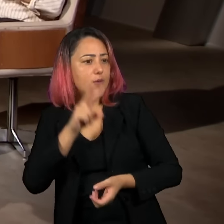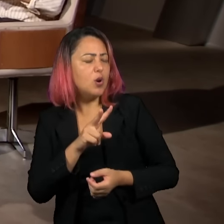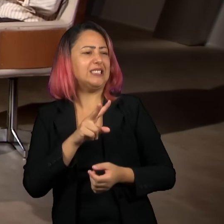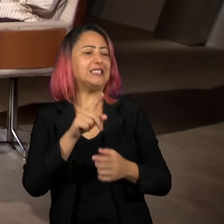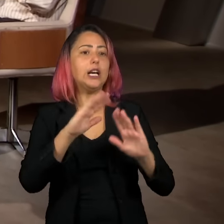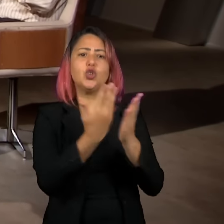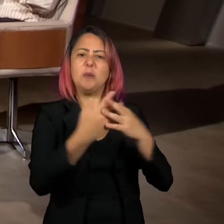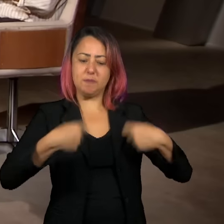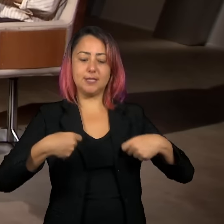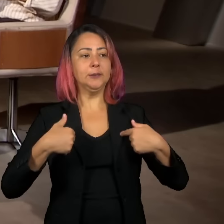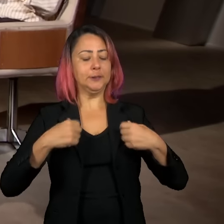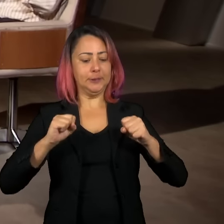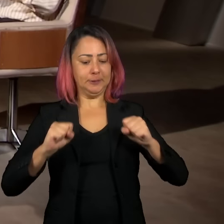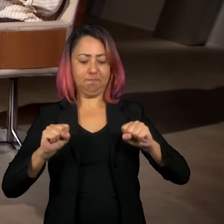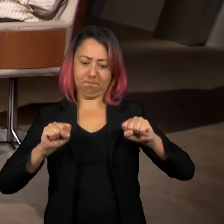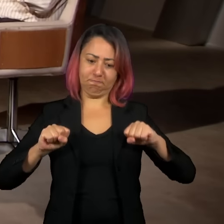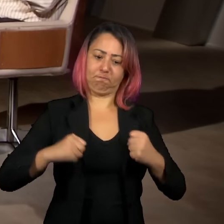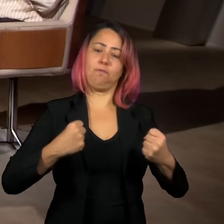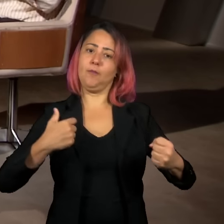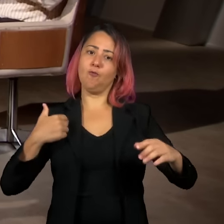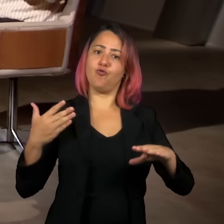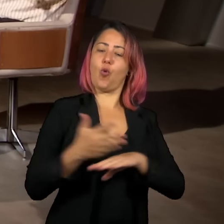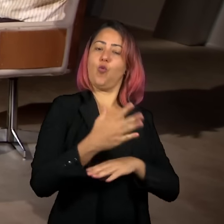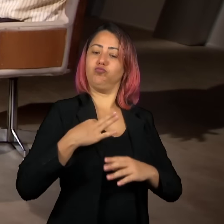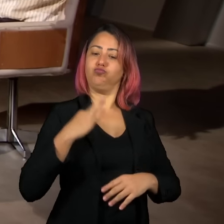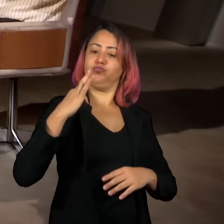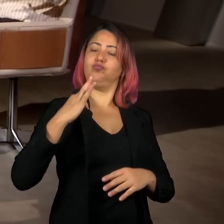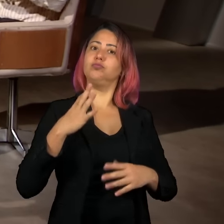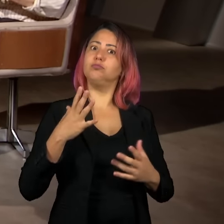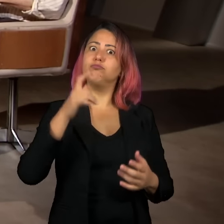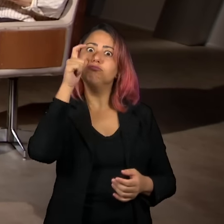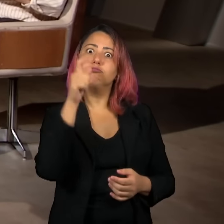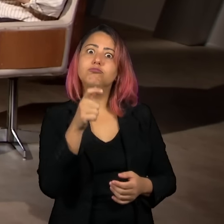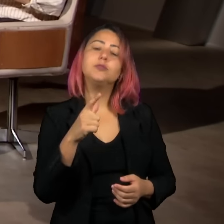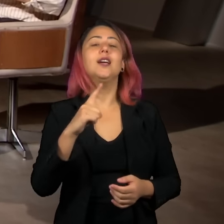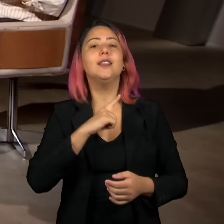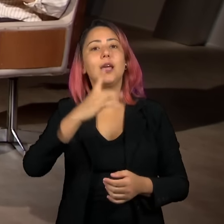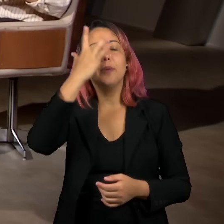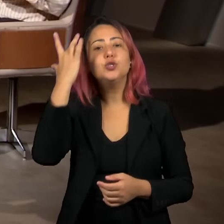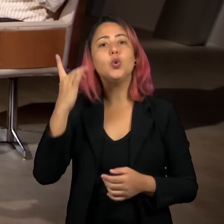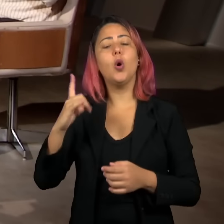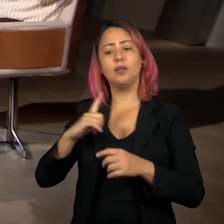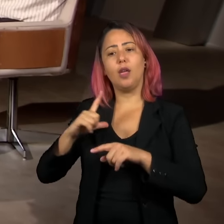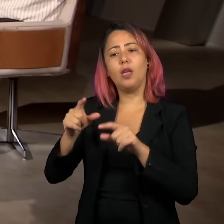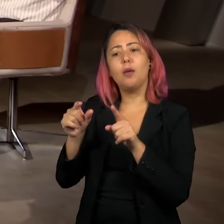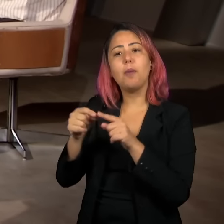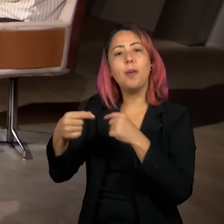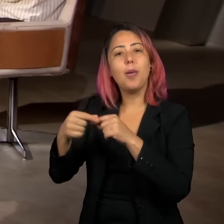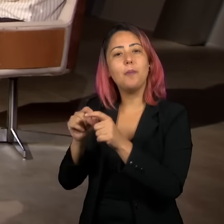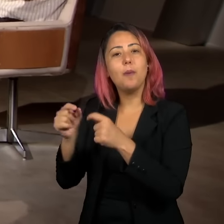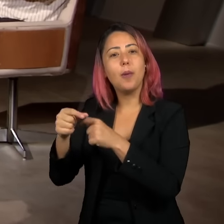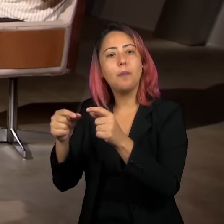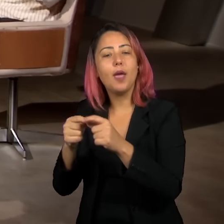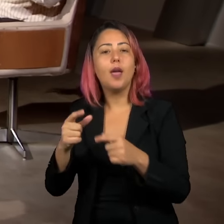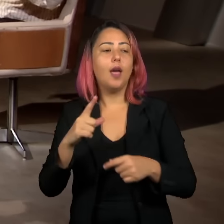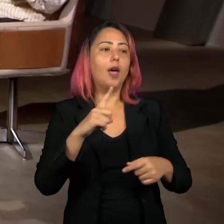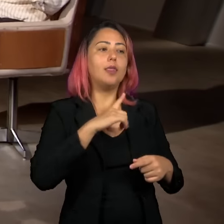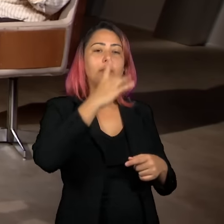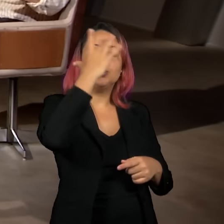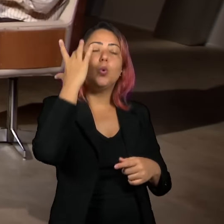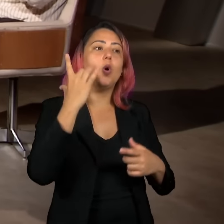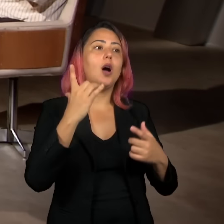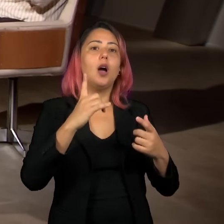fazem o que podem né com sucata tem gente que tem Lego tem gente que tem tecnologia tem gente que tem Maker na escola